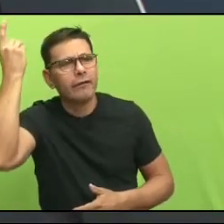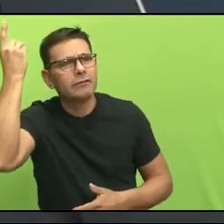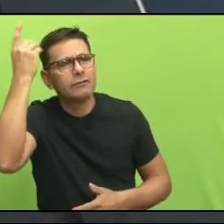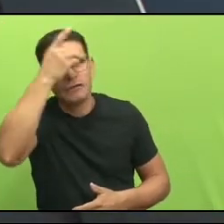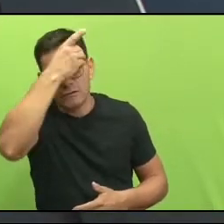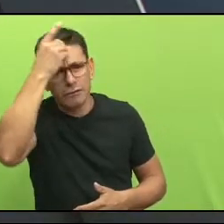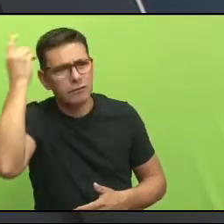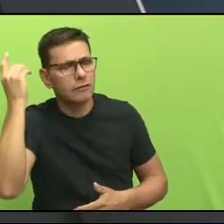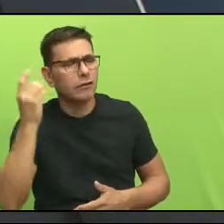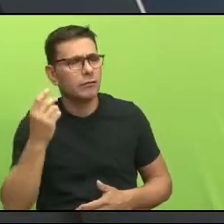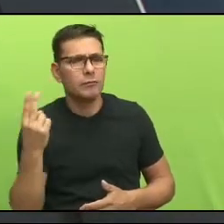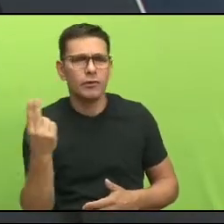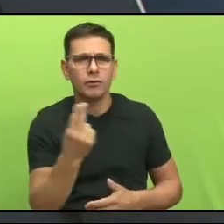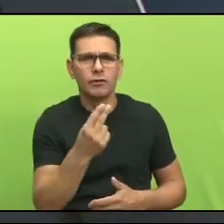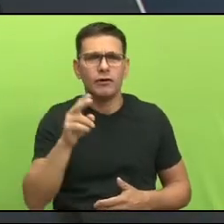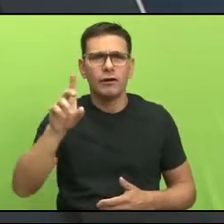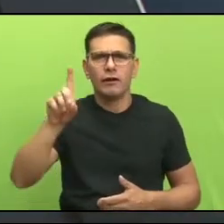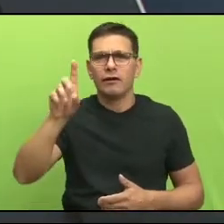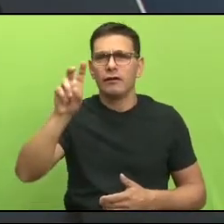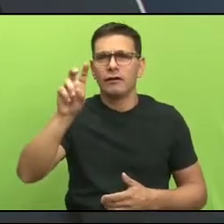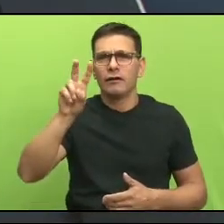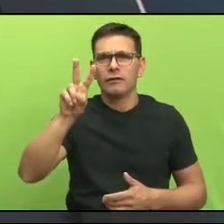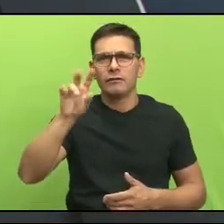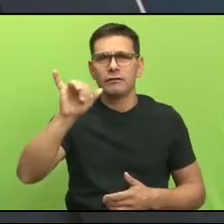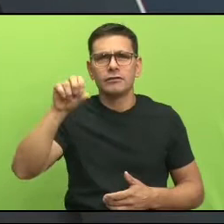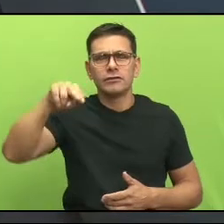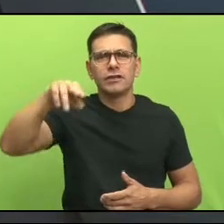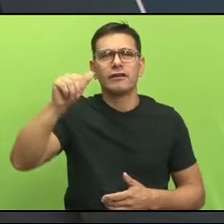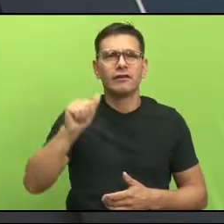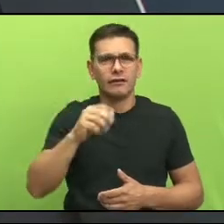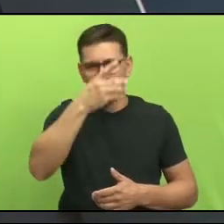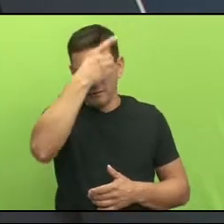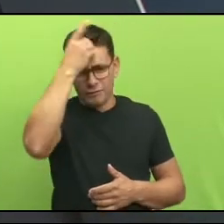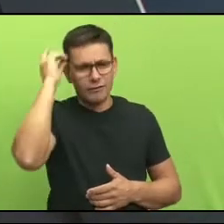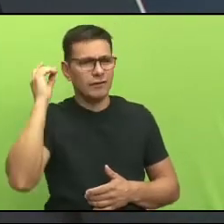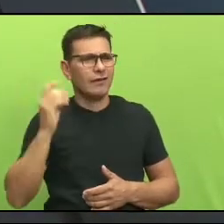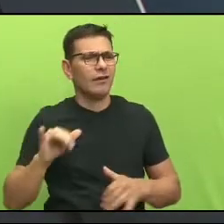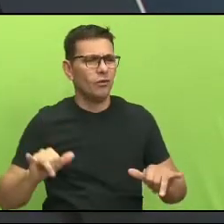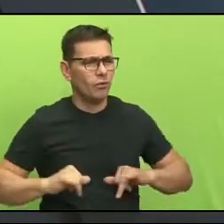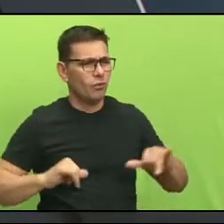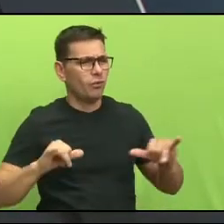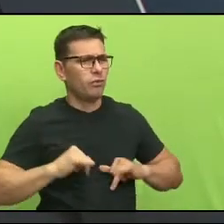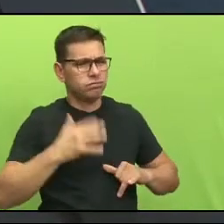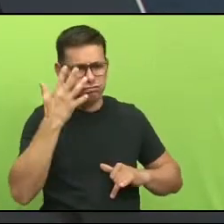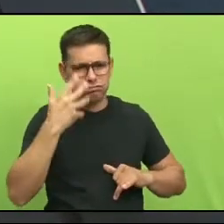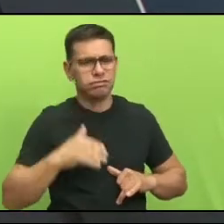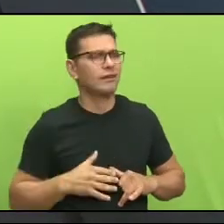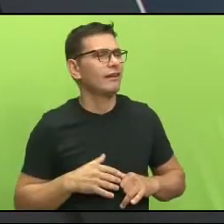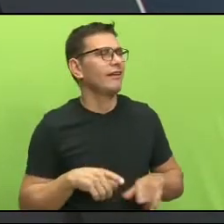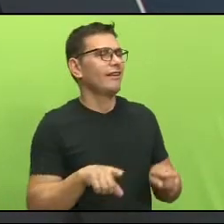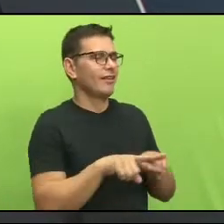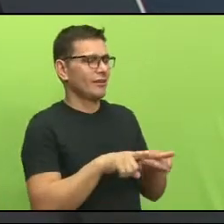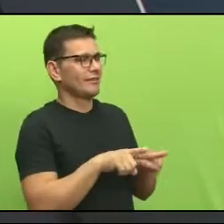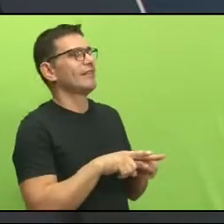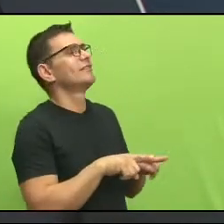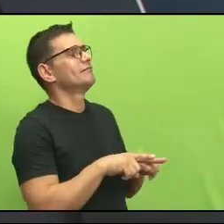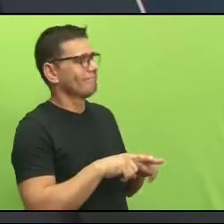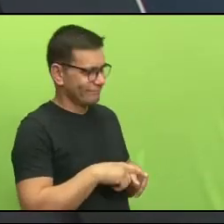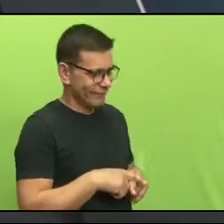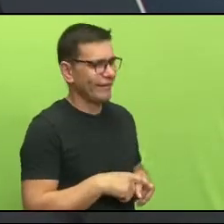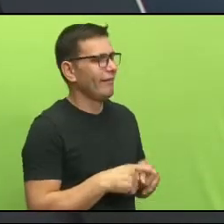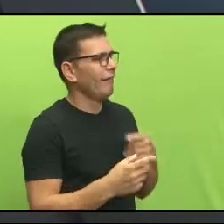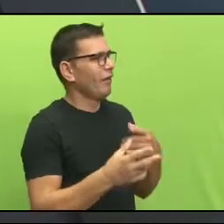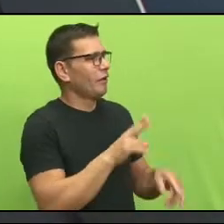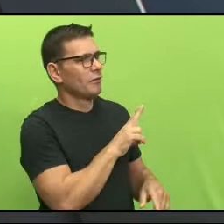O meu nome é Divino. Todo mundo sabe. Você pensa Sim. assim, você já imaginou tanto que eu sofri com o meu nome quando era criança? Ah, eu também sofri muito, Eu né? sofri.